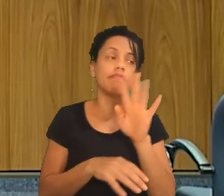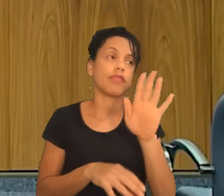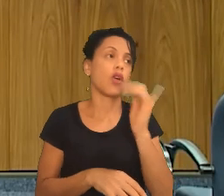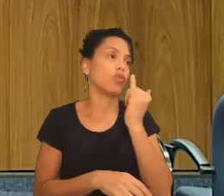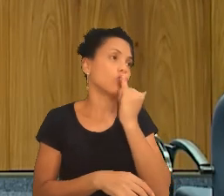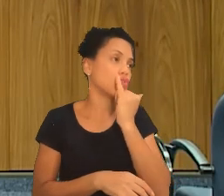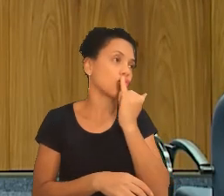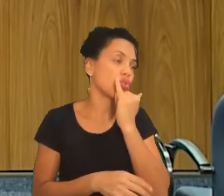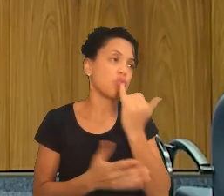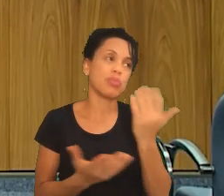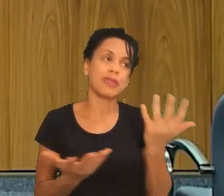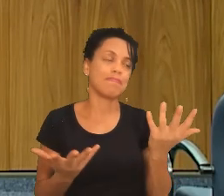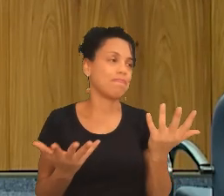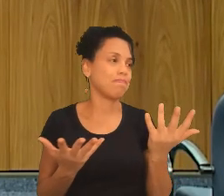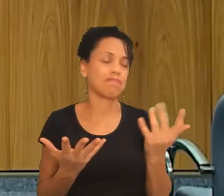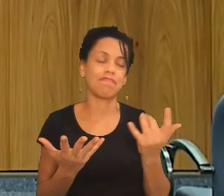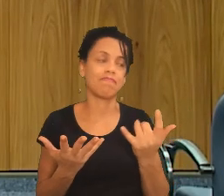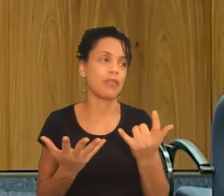pode,